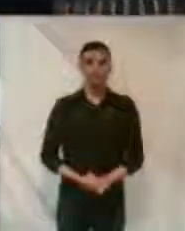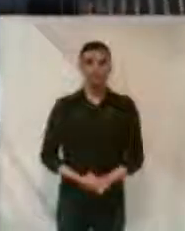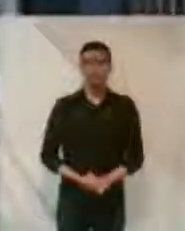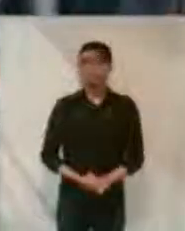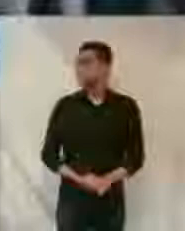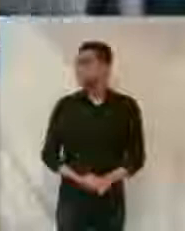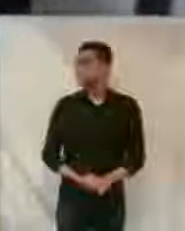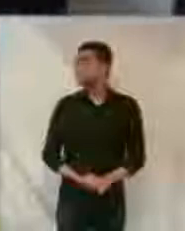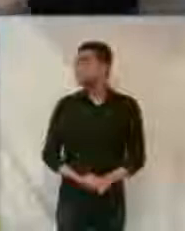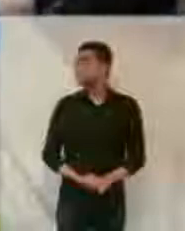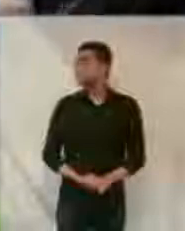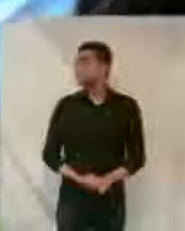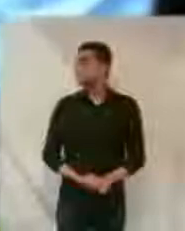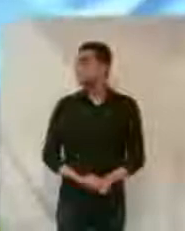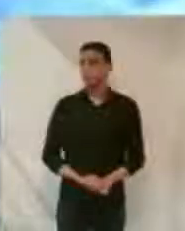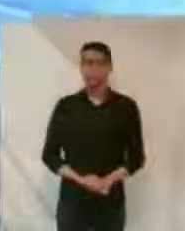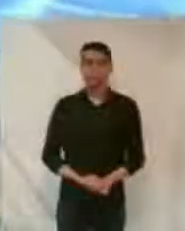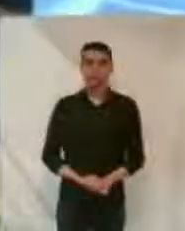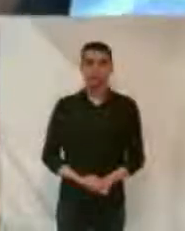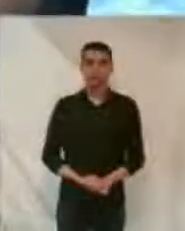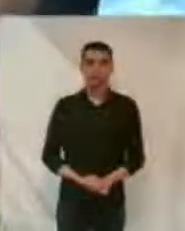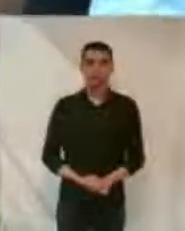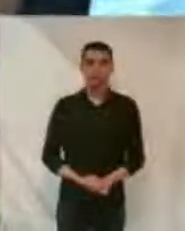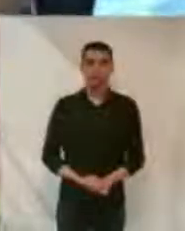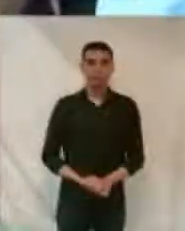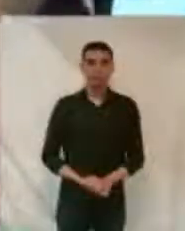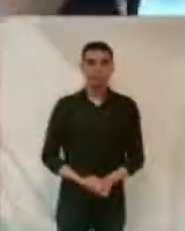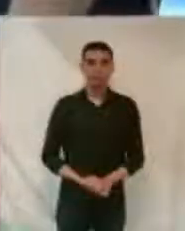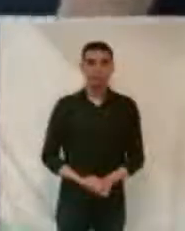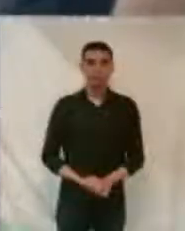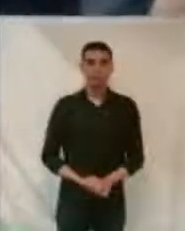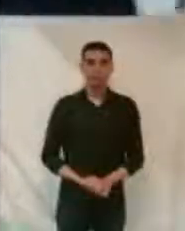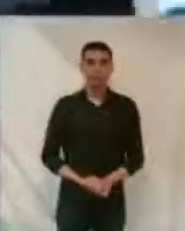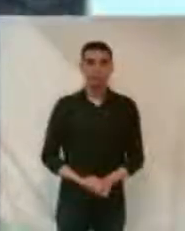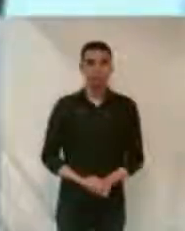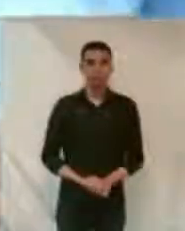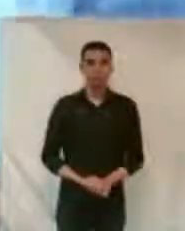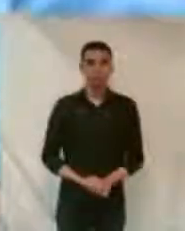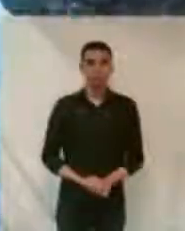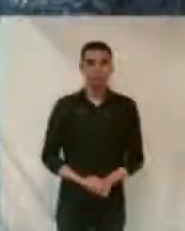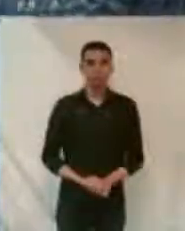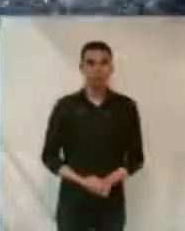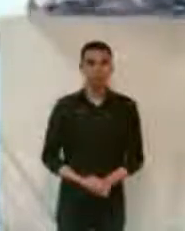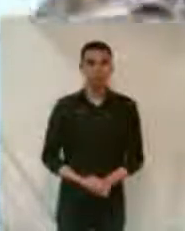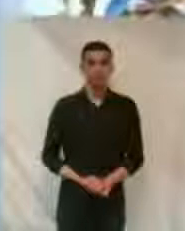de Pernambuco, o evento está encerrado, ratificando as palavras da doutora Cristiane.